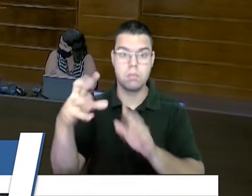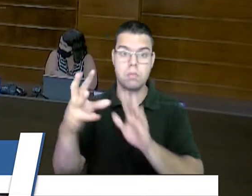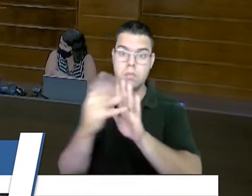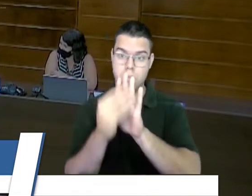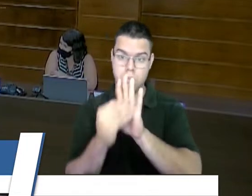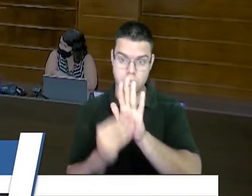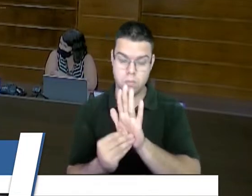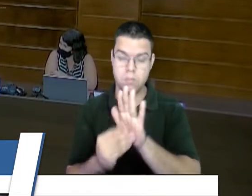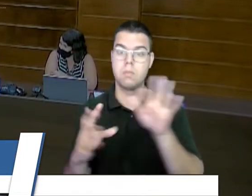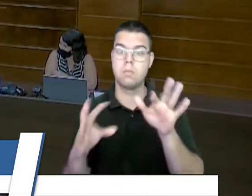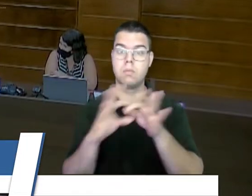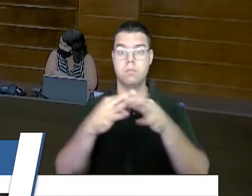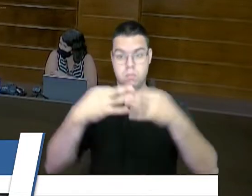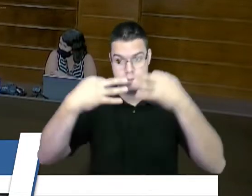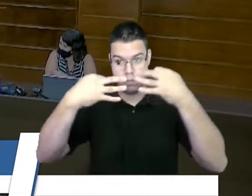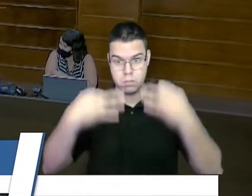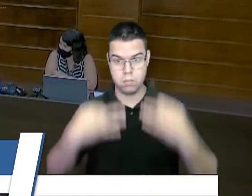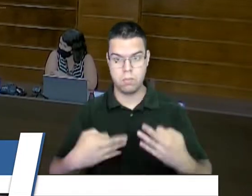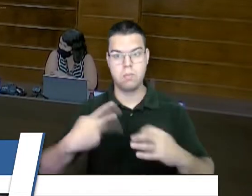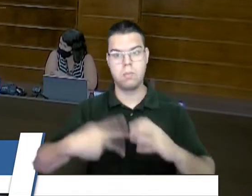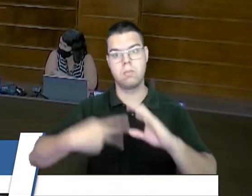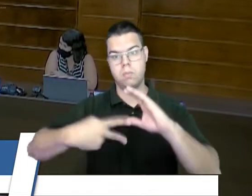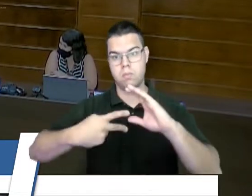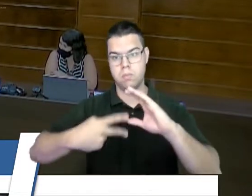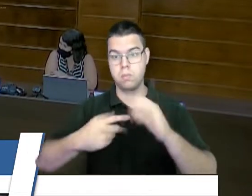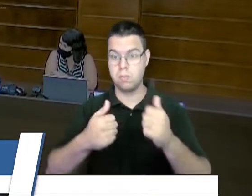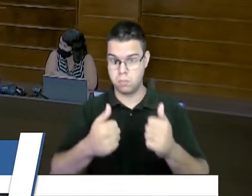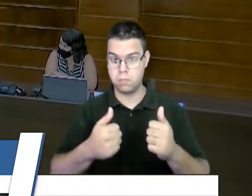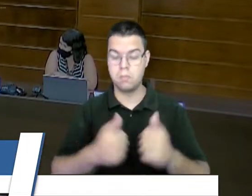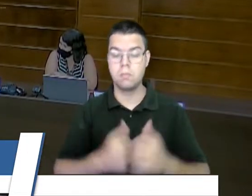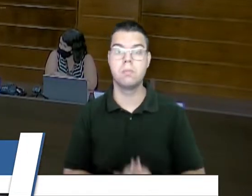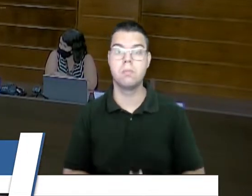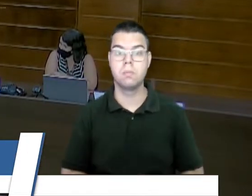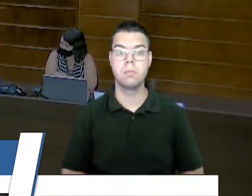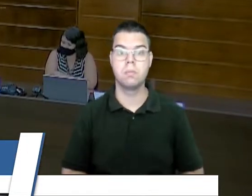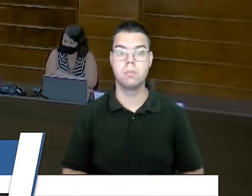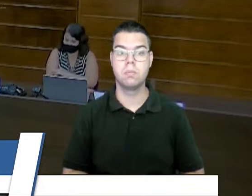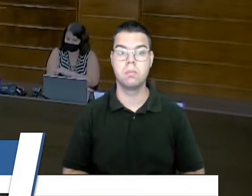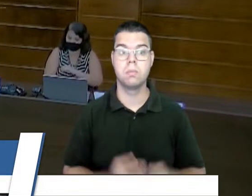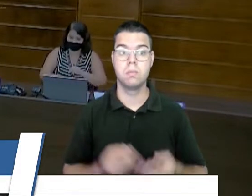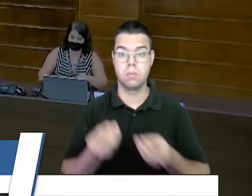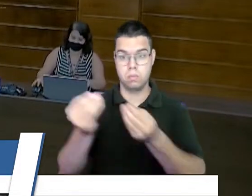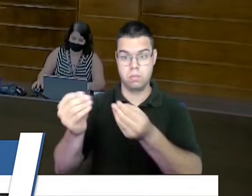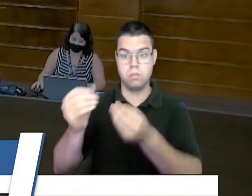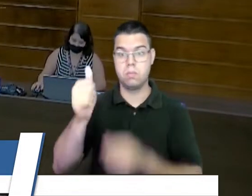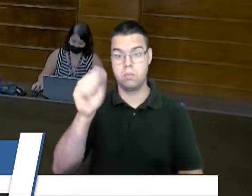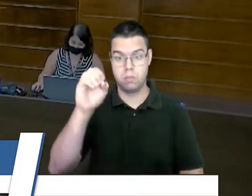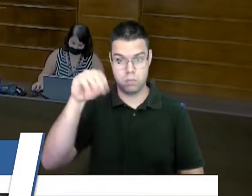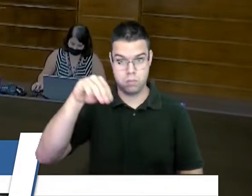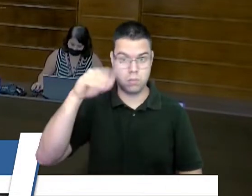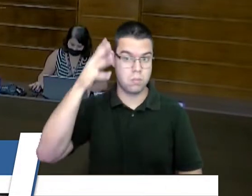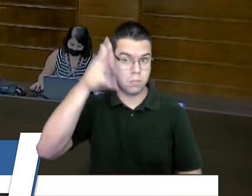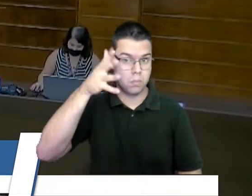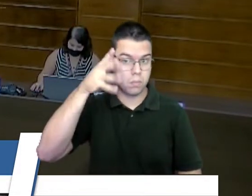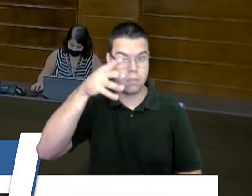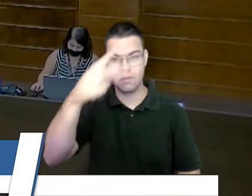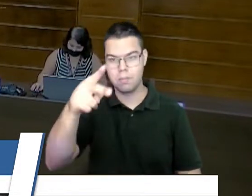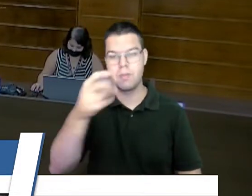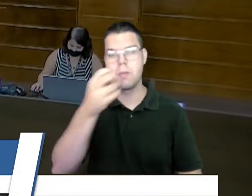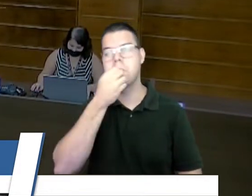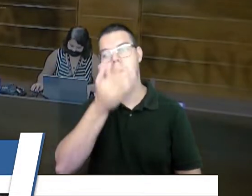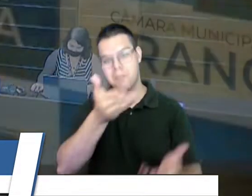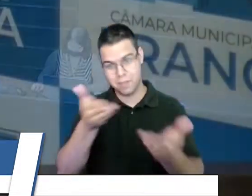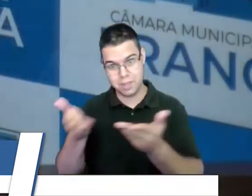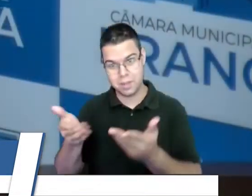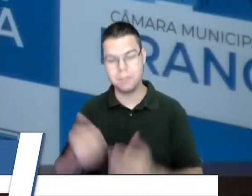com a dignidade da Câmara Municipal. Concedo 10 minutos para que possa versar. Seja bem-vinda.